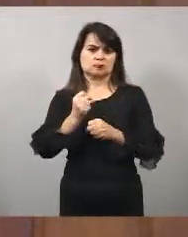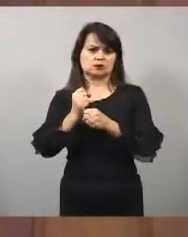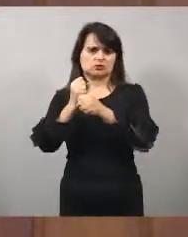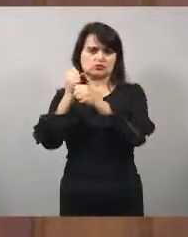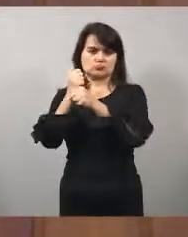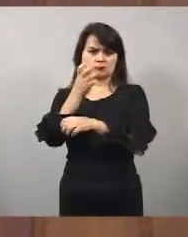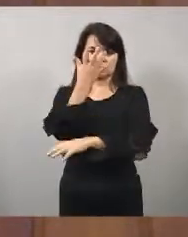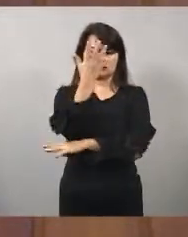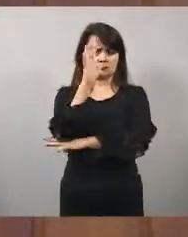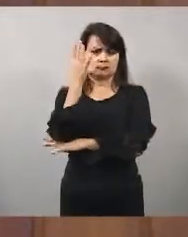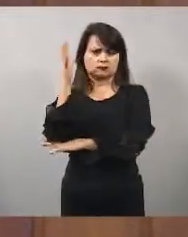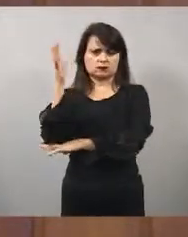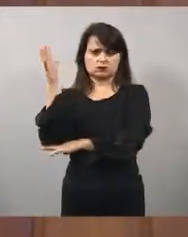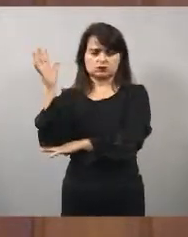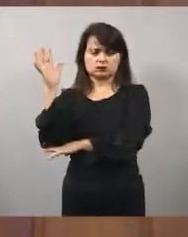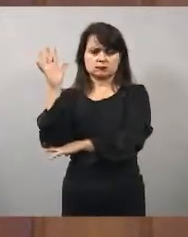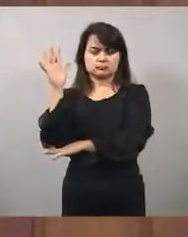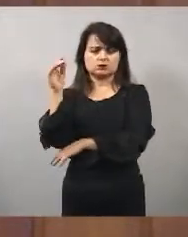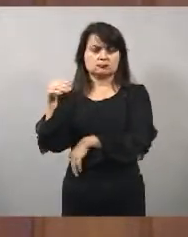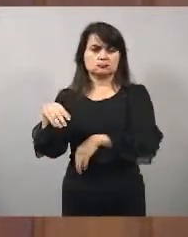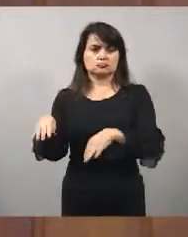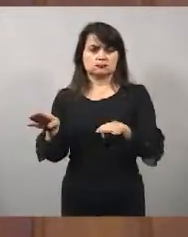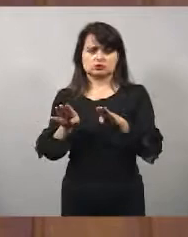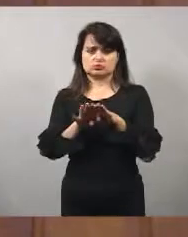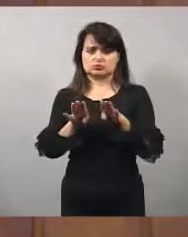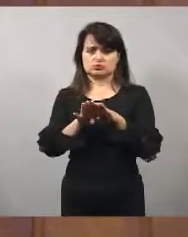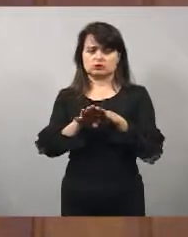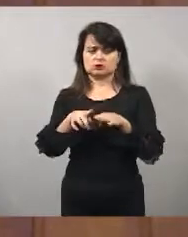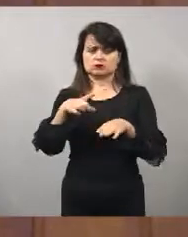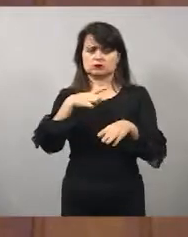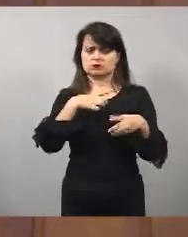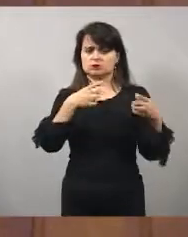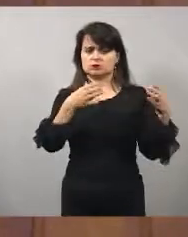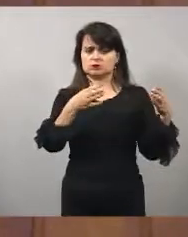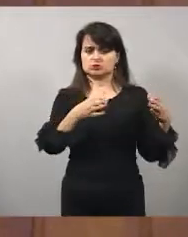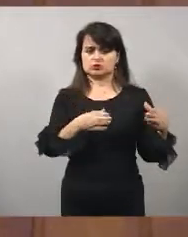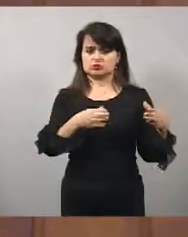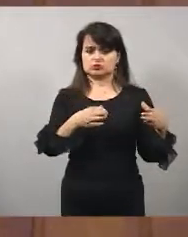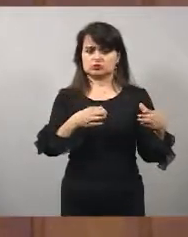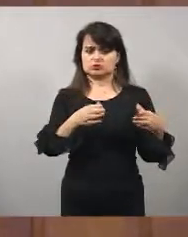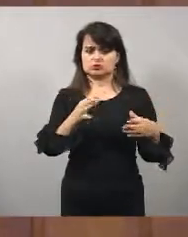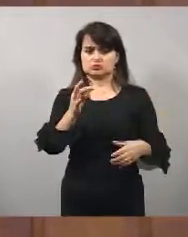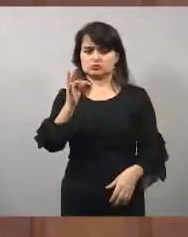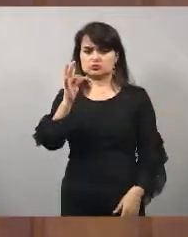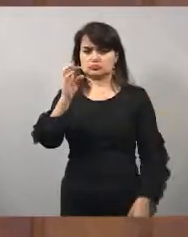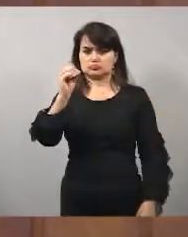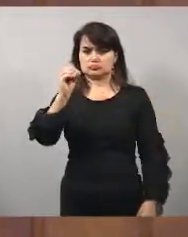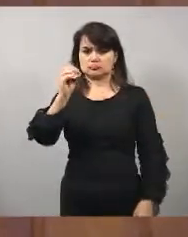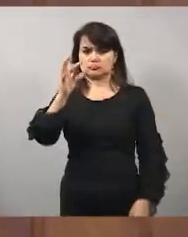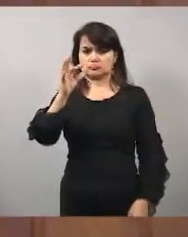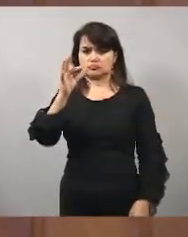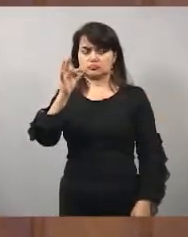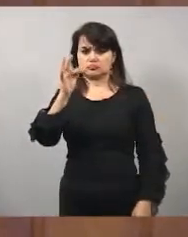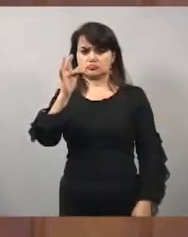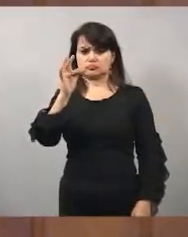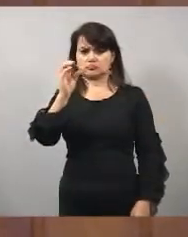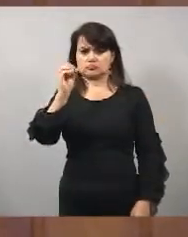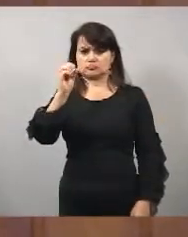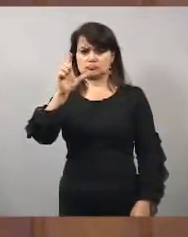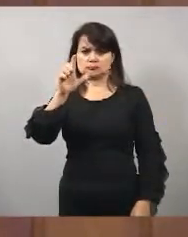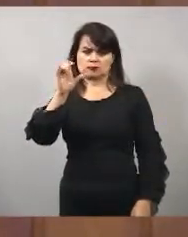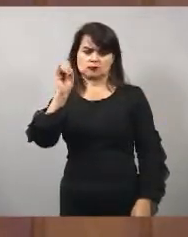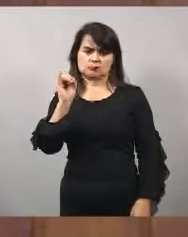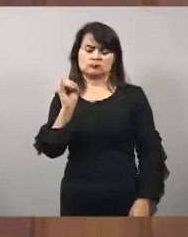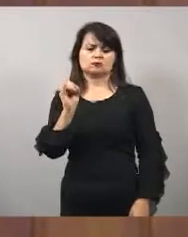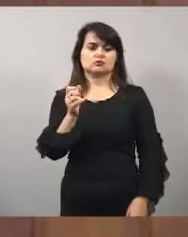Continental, mas acredito que do Costa e Silva, do Toffoli ali. Quando a gente valoriza, João, e você está na mesma situação que eu, nós